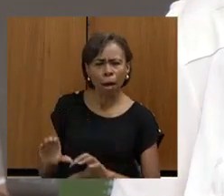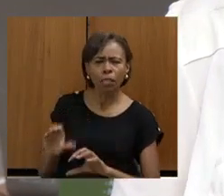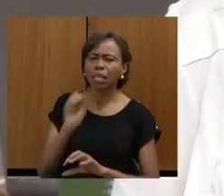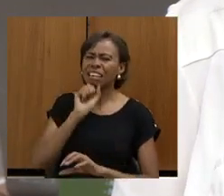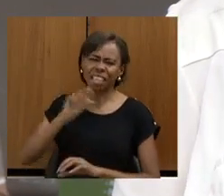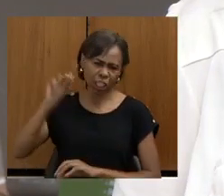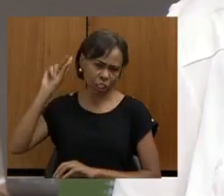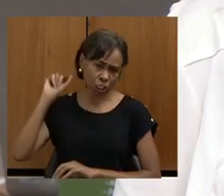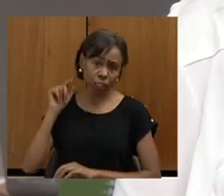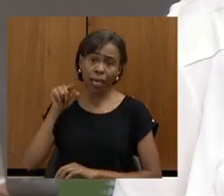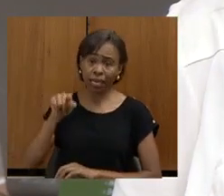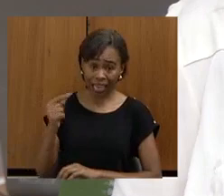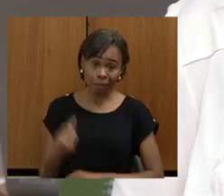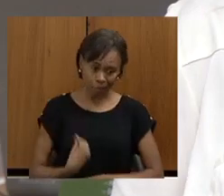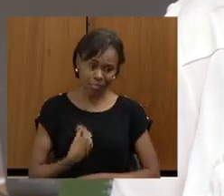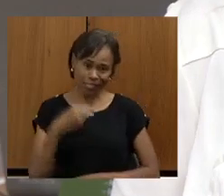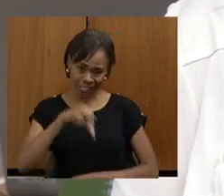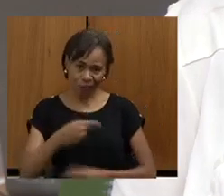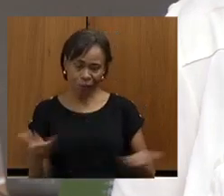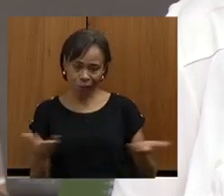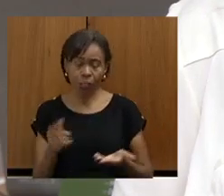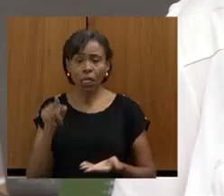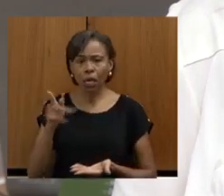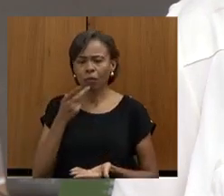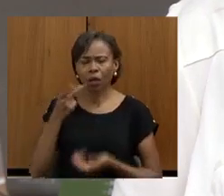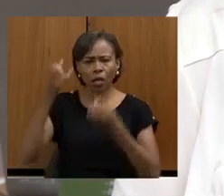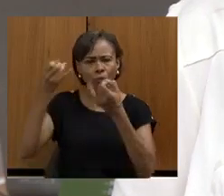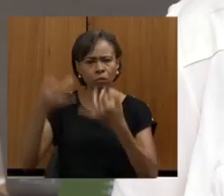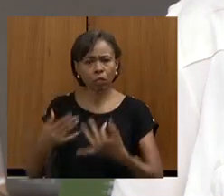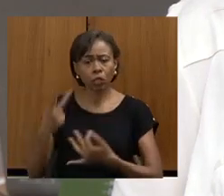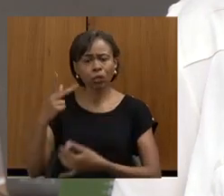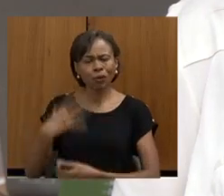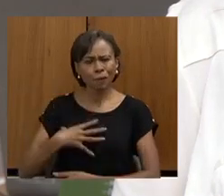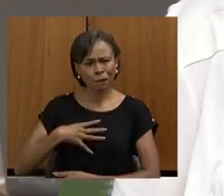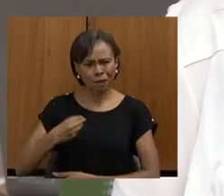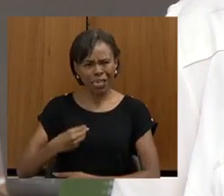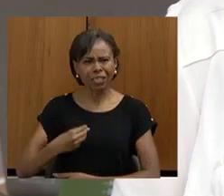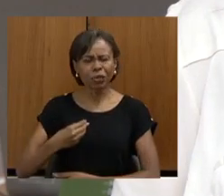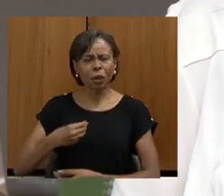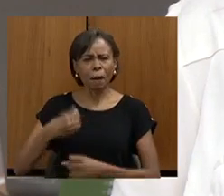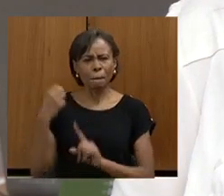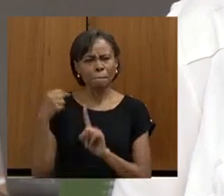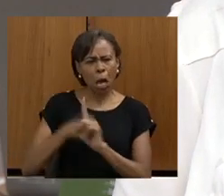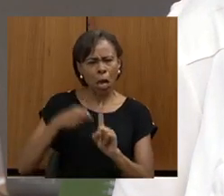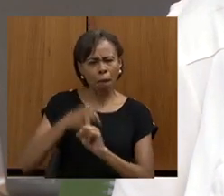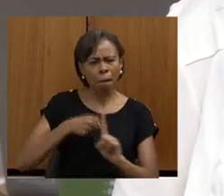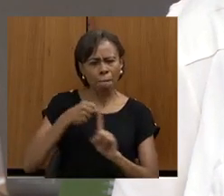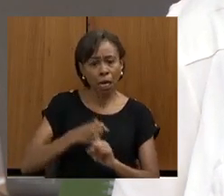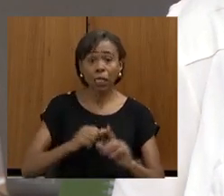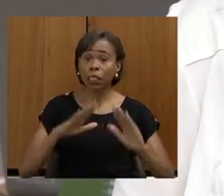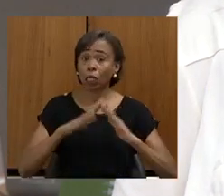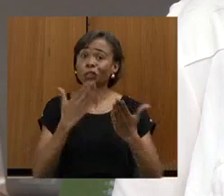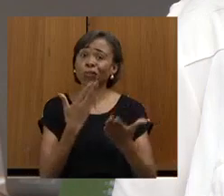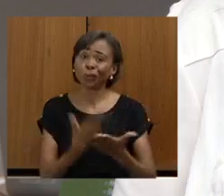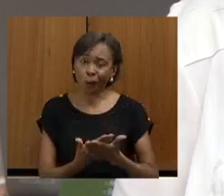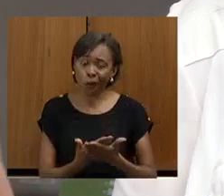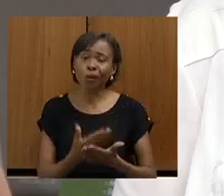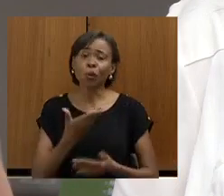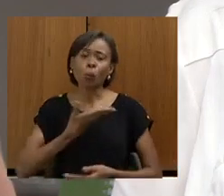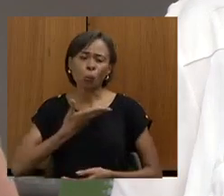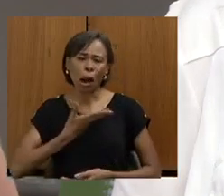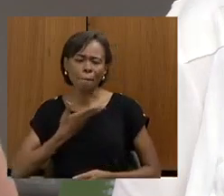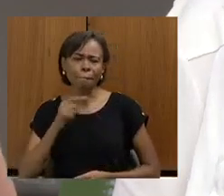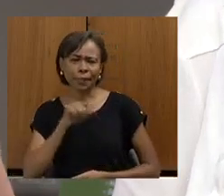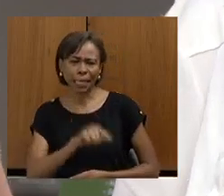onde ela relatava que o seu filho tinha sido agredido na escola por um colega que tinha enfiado um